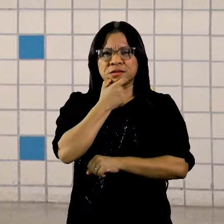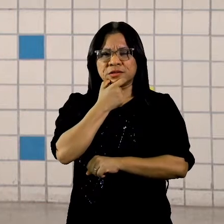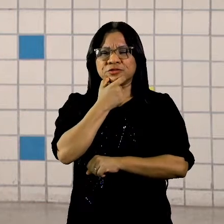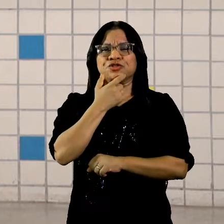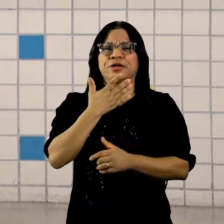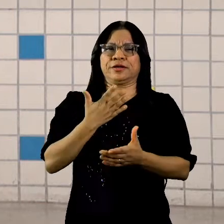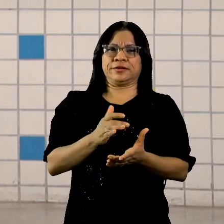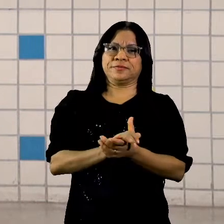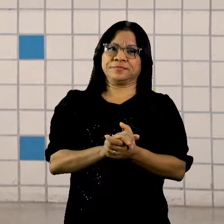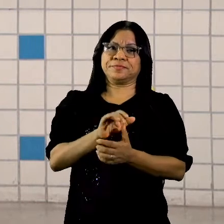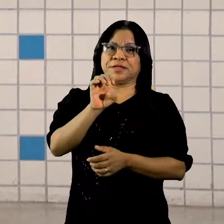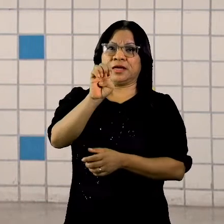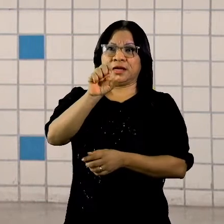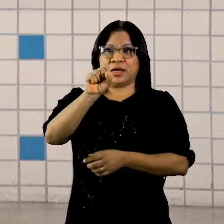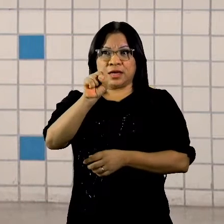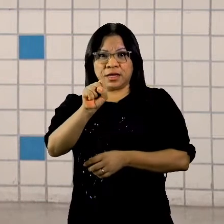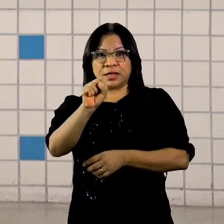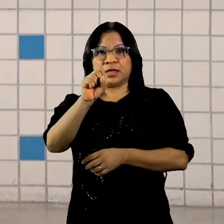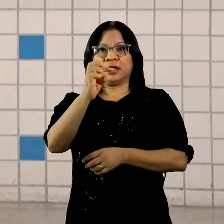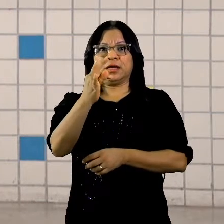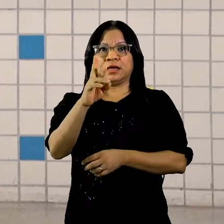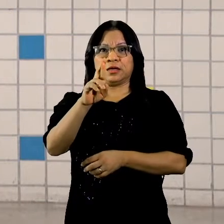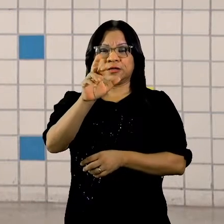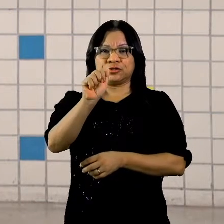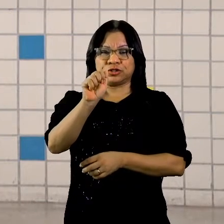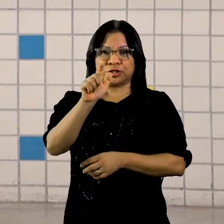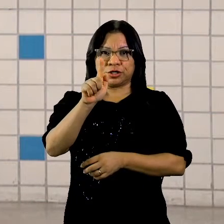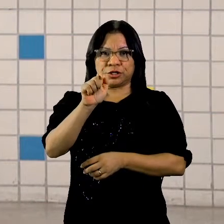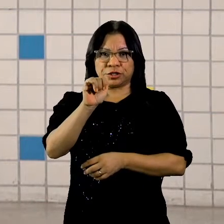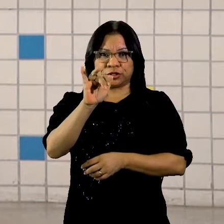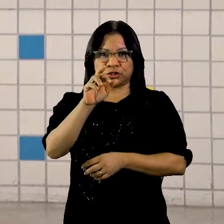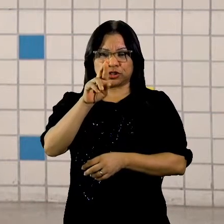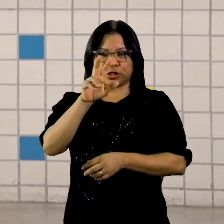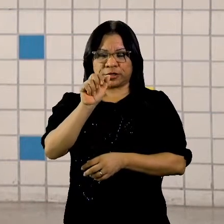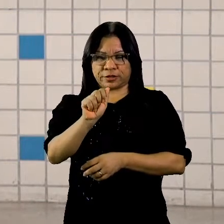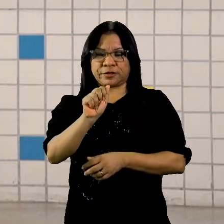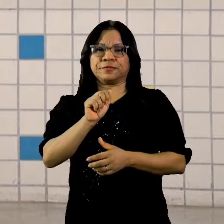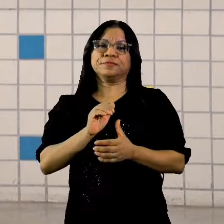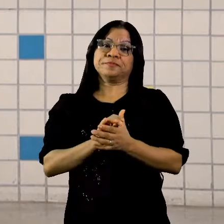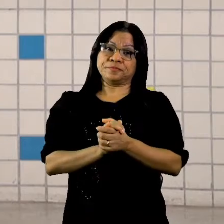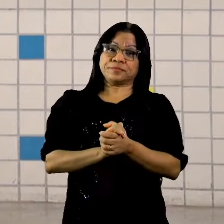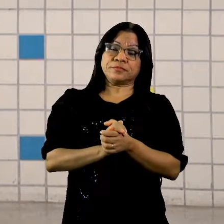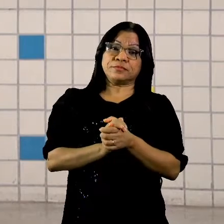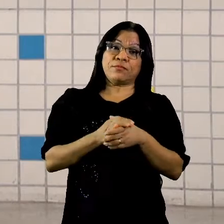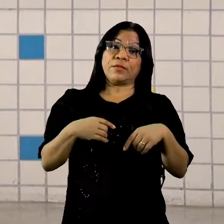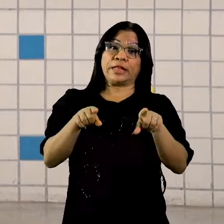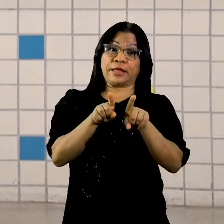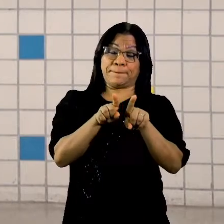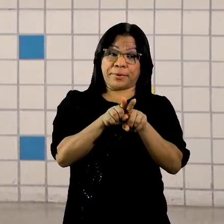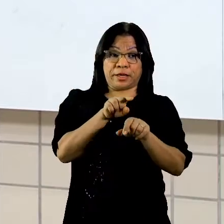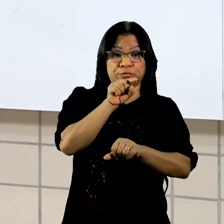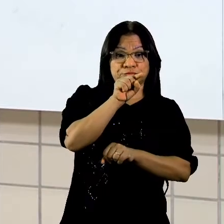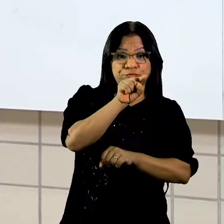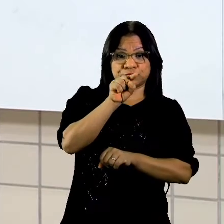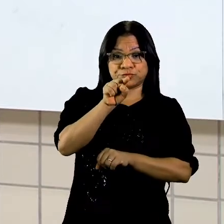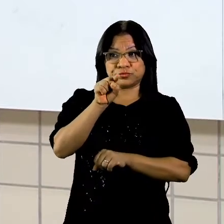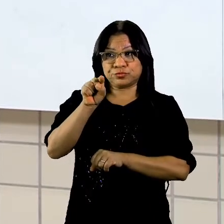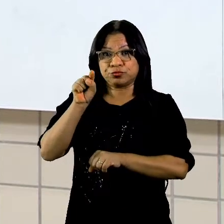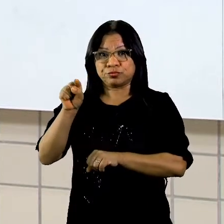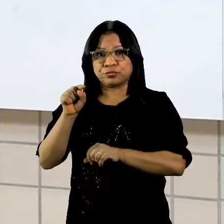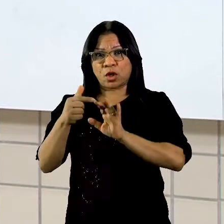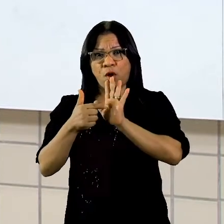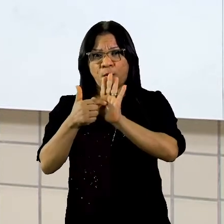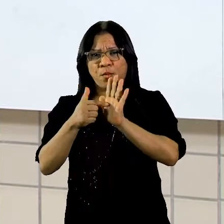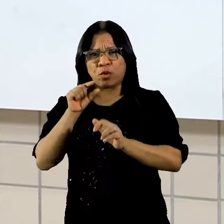entre aspas porque não pertence à nossa língua portuguesa. E as reticências? As reticências indicam um pensamento incompleto,